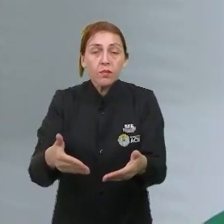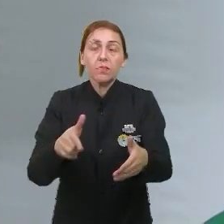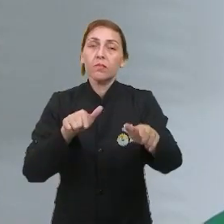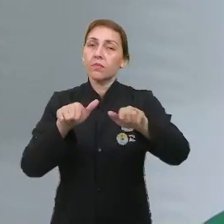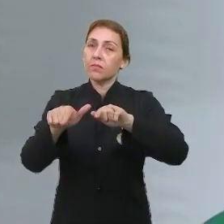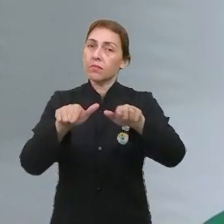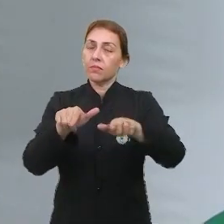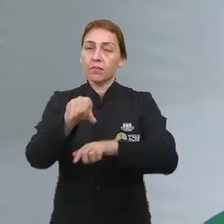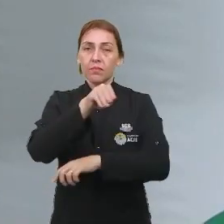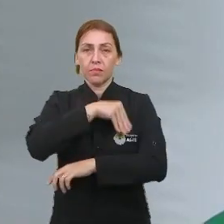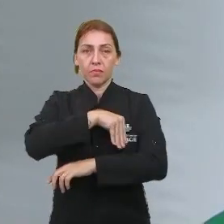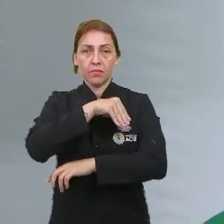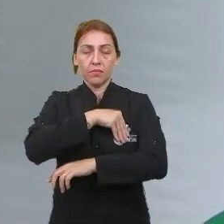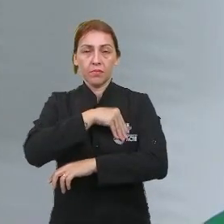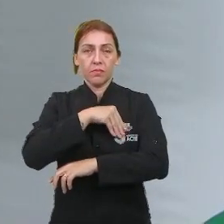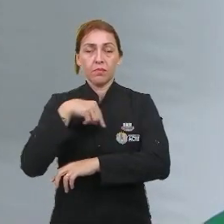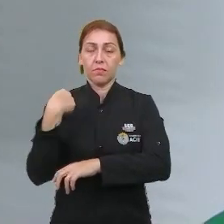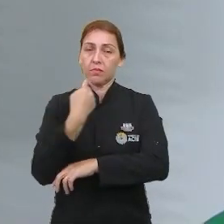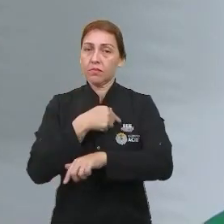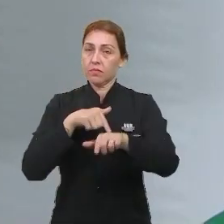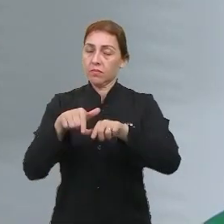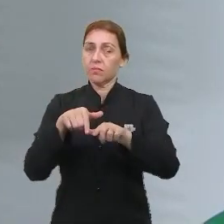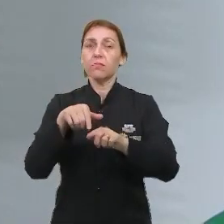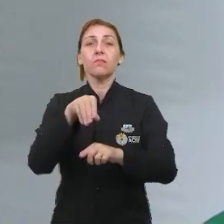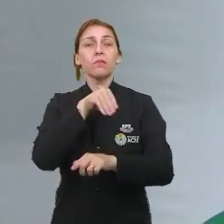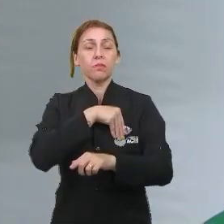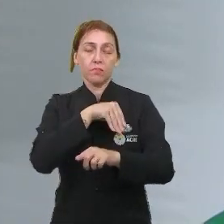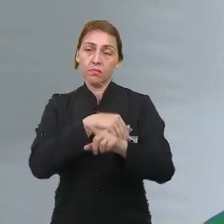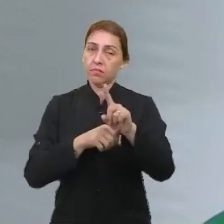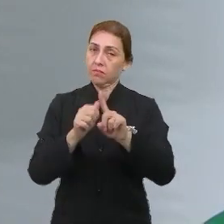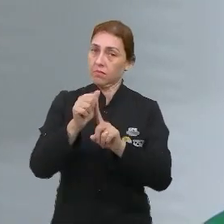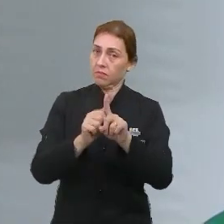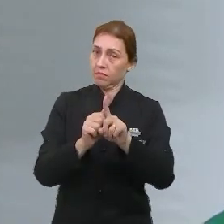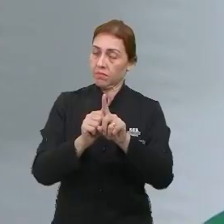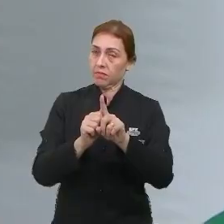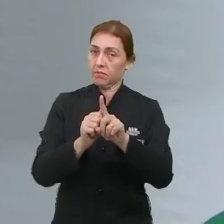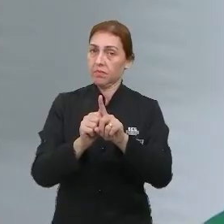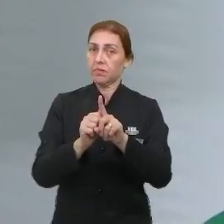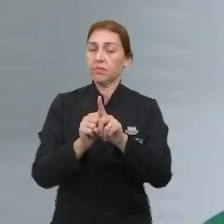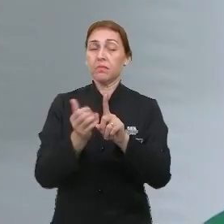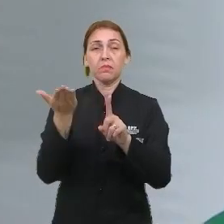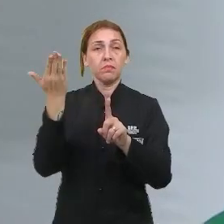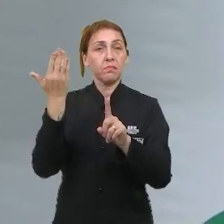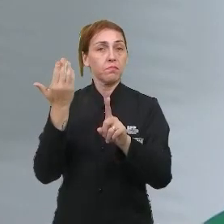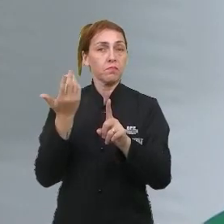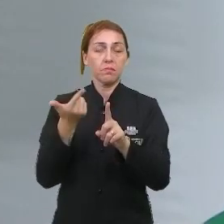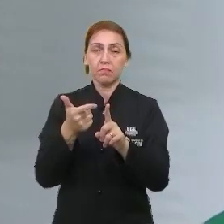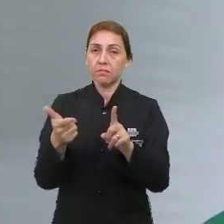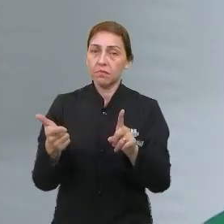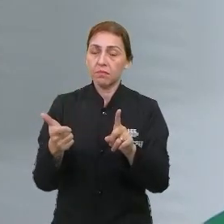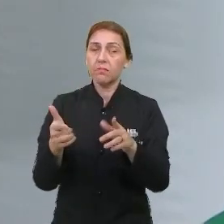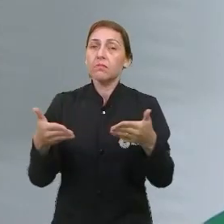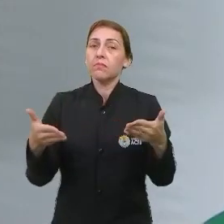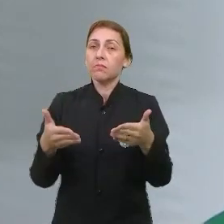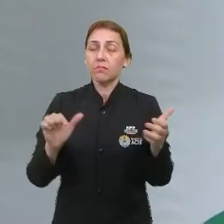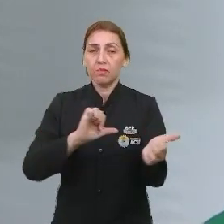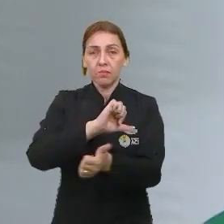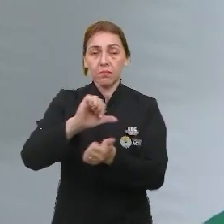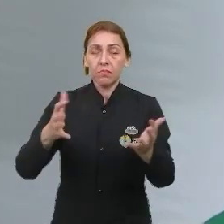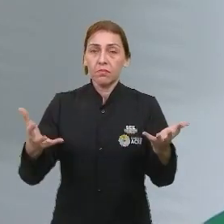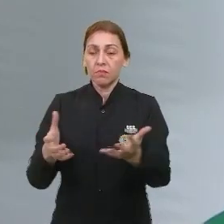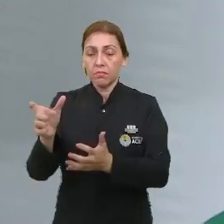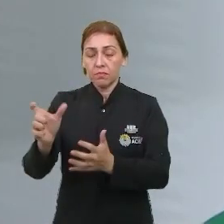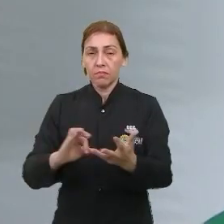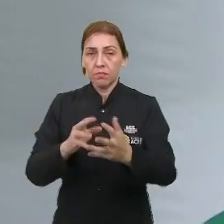trabalho assalariado, onde nós trabalhamos para receber um salário. Nem sempre foi assim, ok? Antes o artesão produzia para